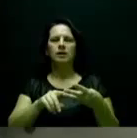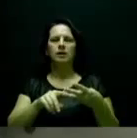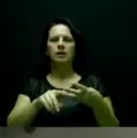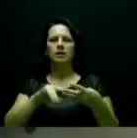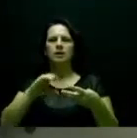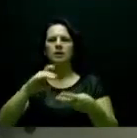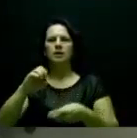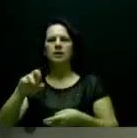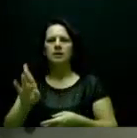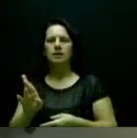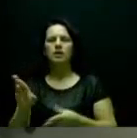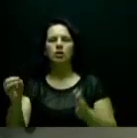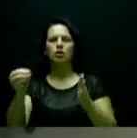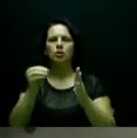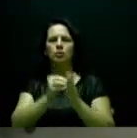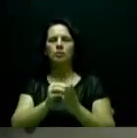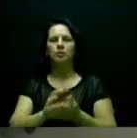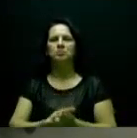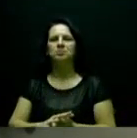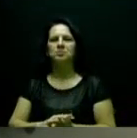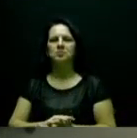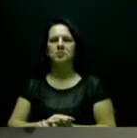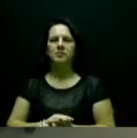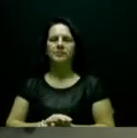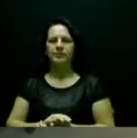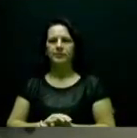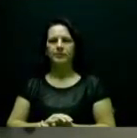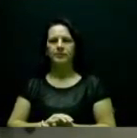vice-presidente. César da Silva Nascimento, membro.